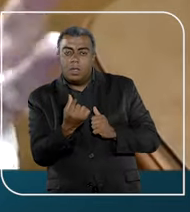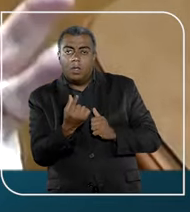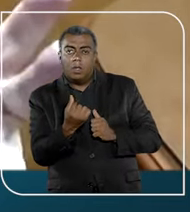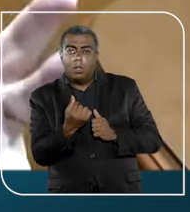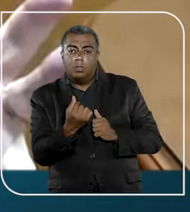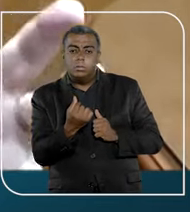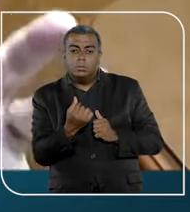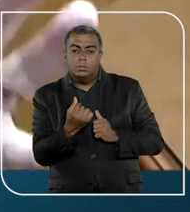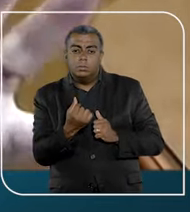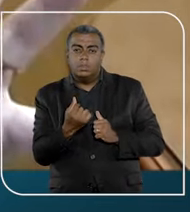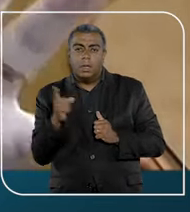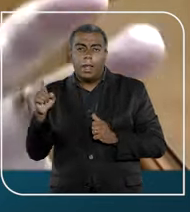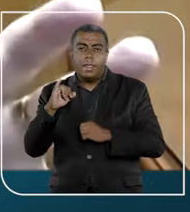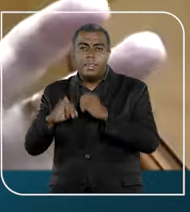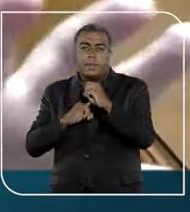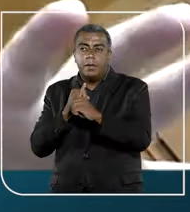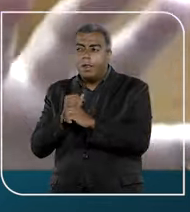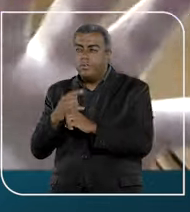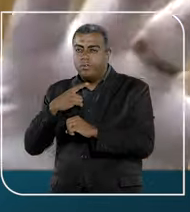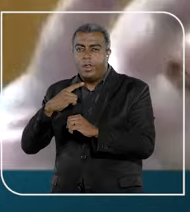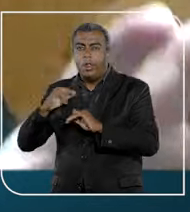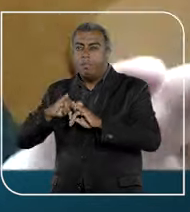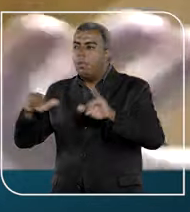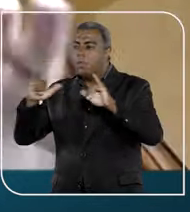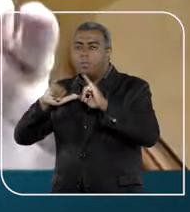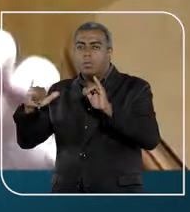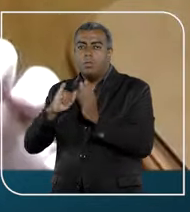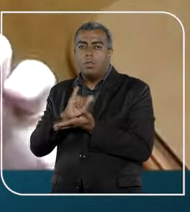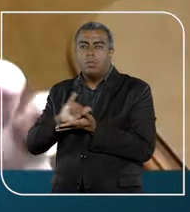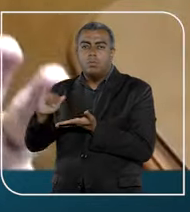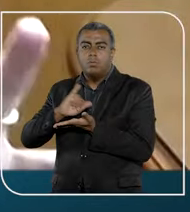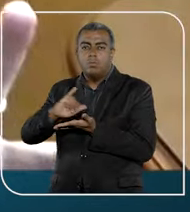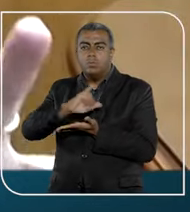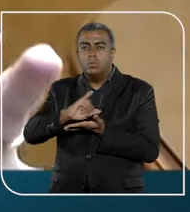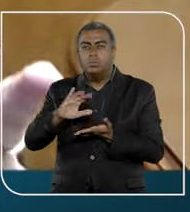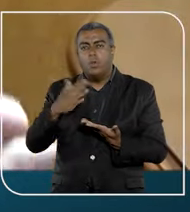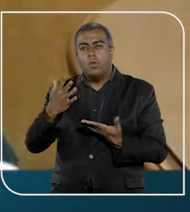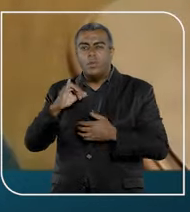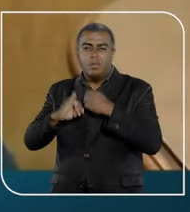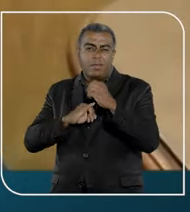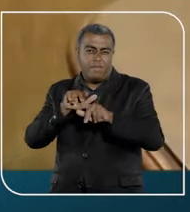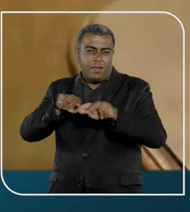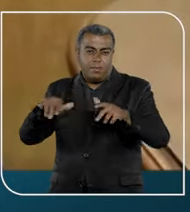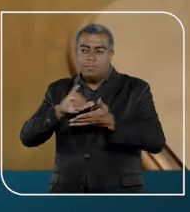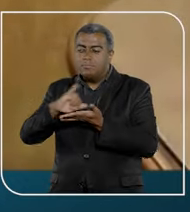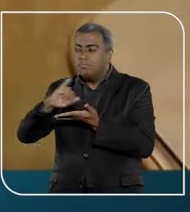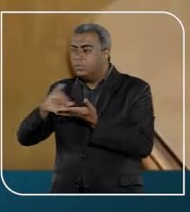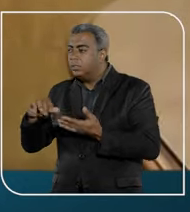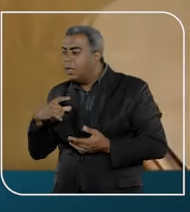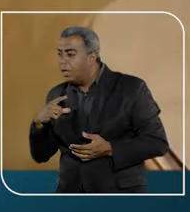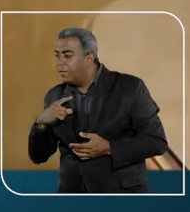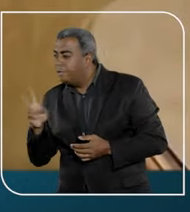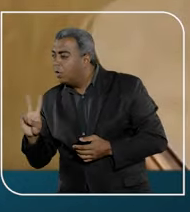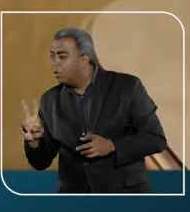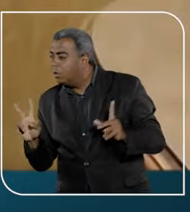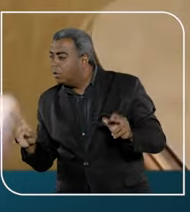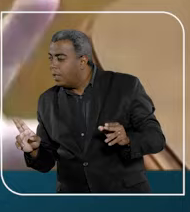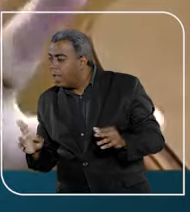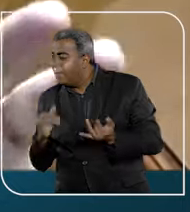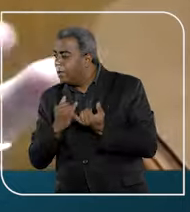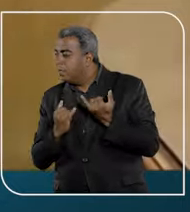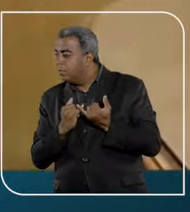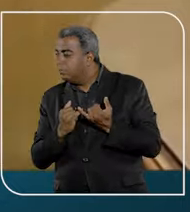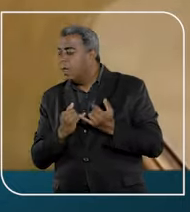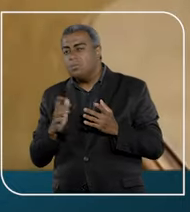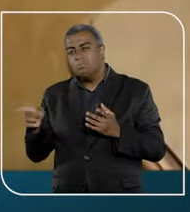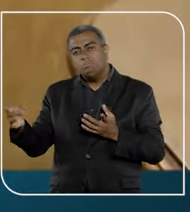analisado o valor pelos anúncios na internet, sites públicos, etc.,